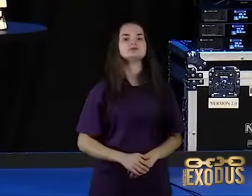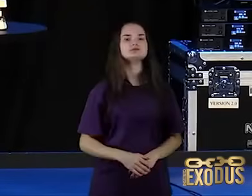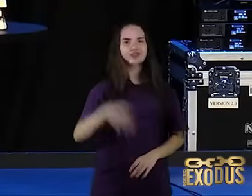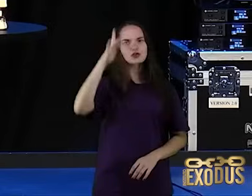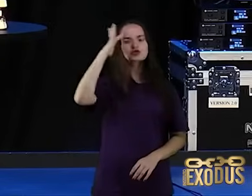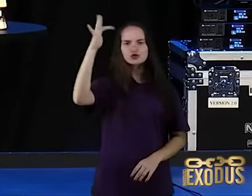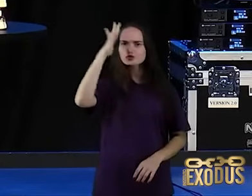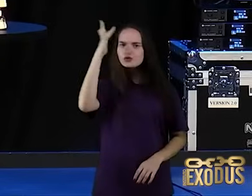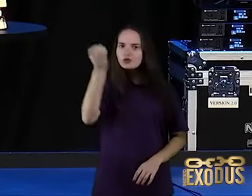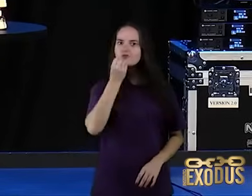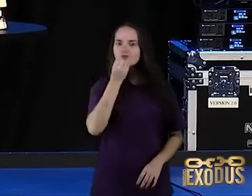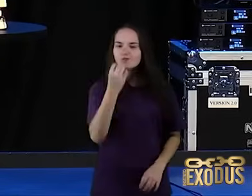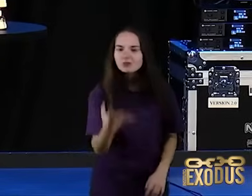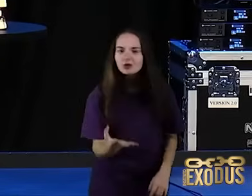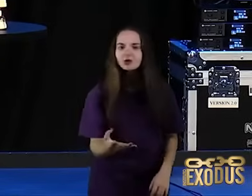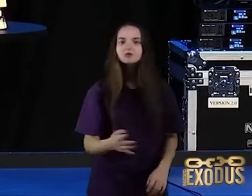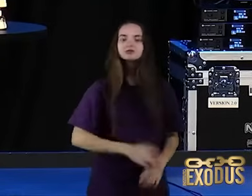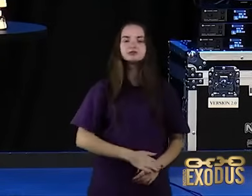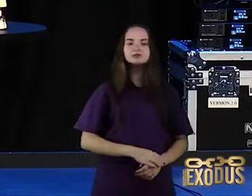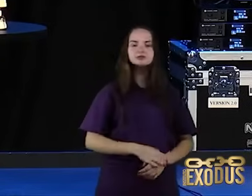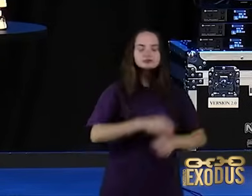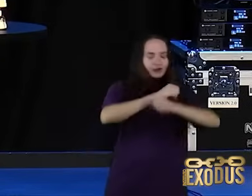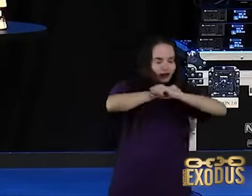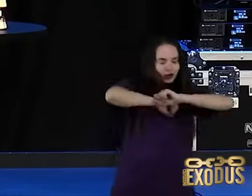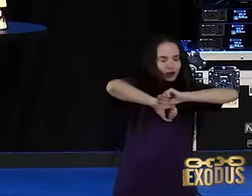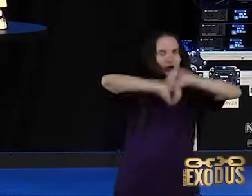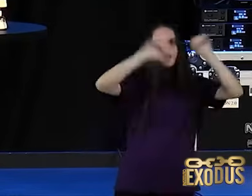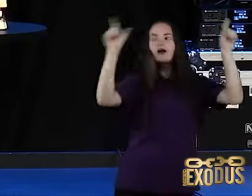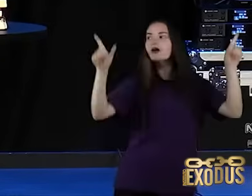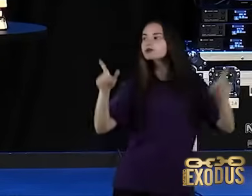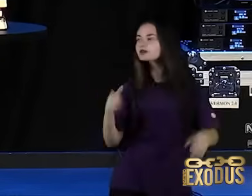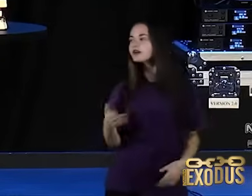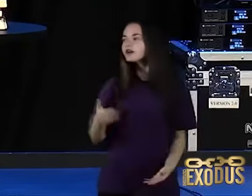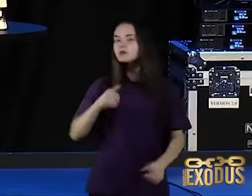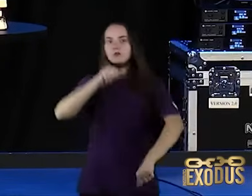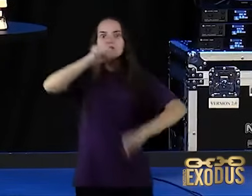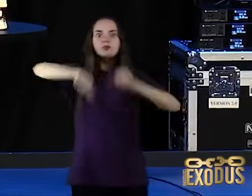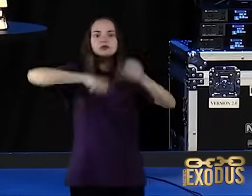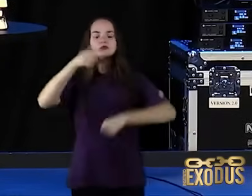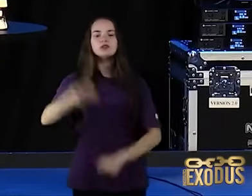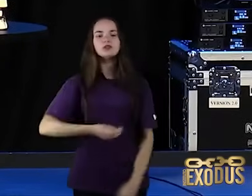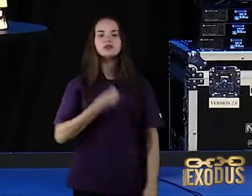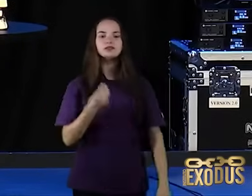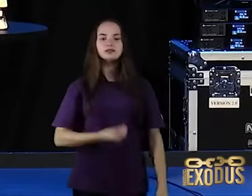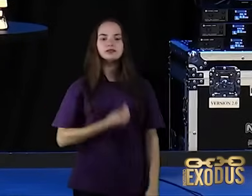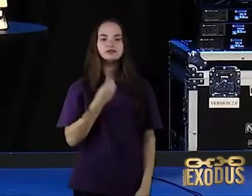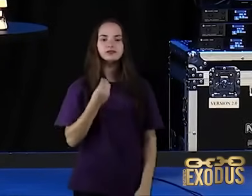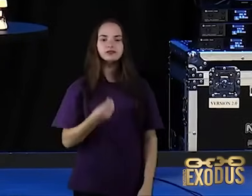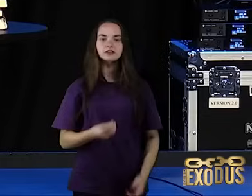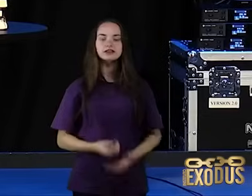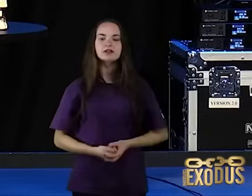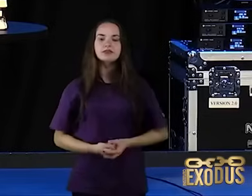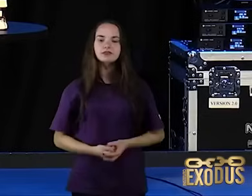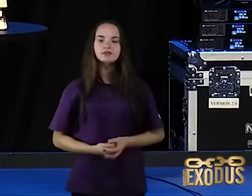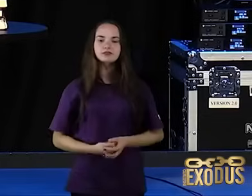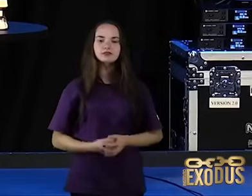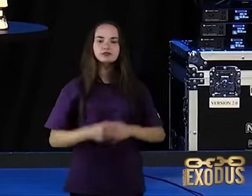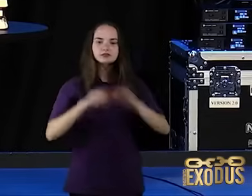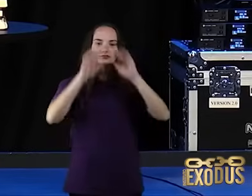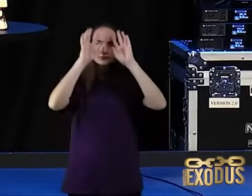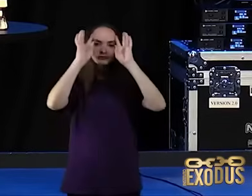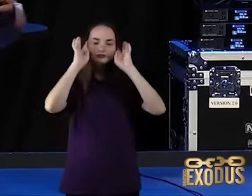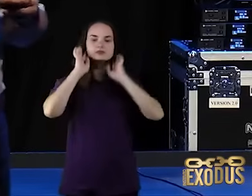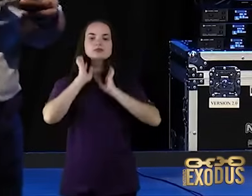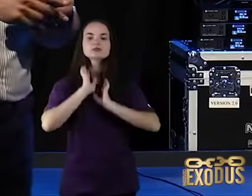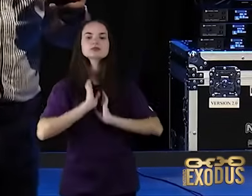bom imagina da noite por dia eu você com tudo na mão José quase caiu nessa armadilha José